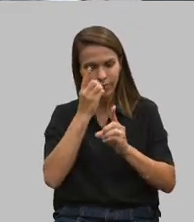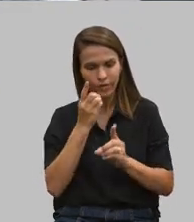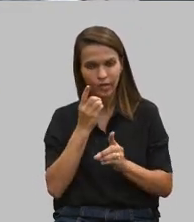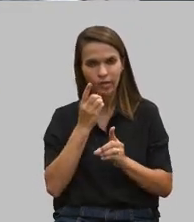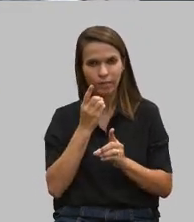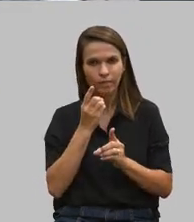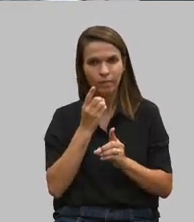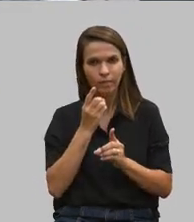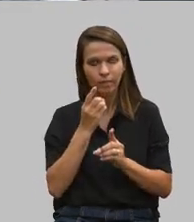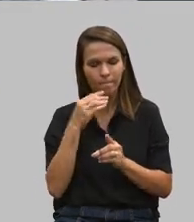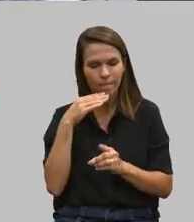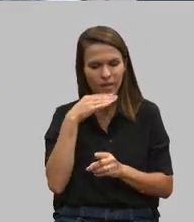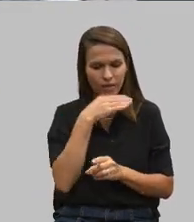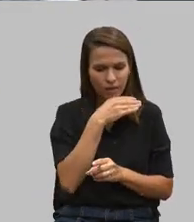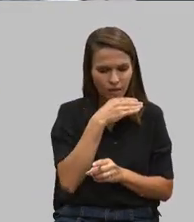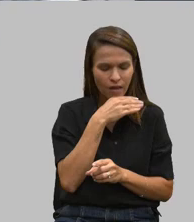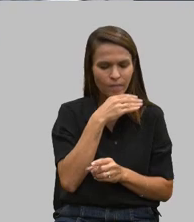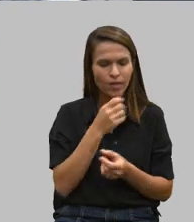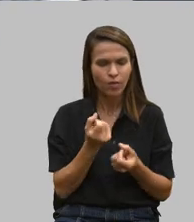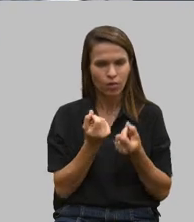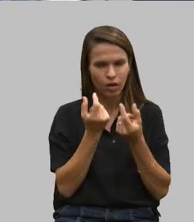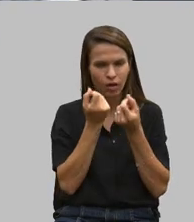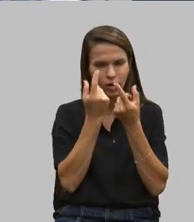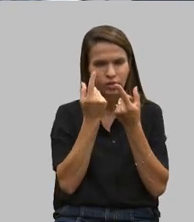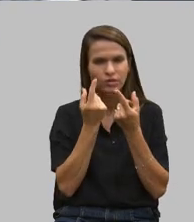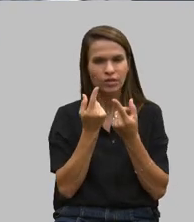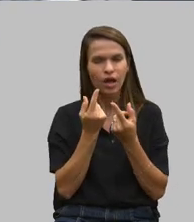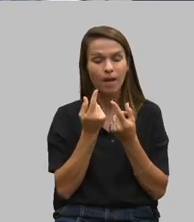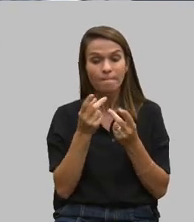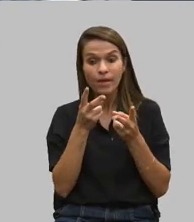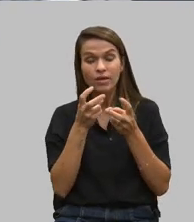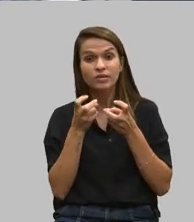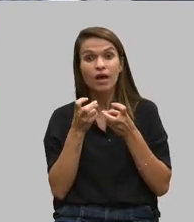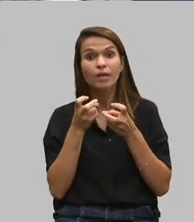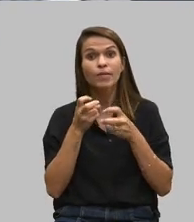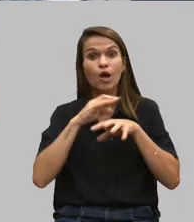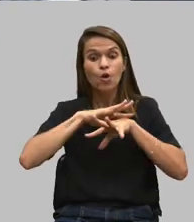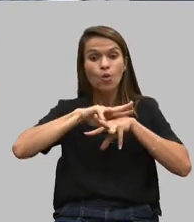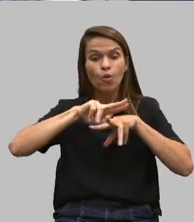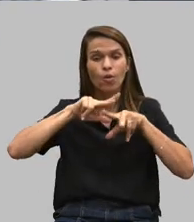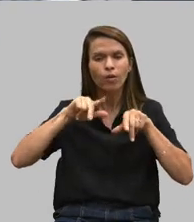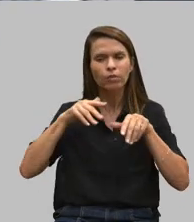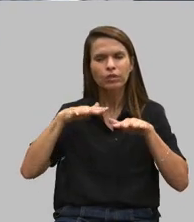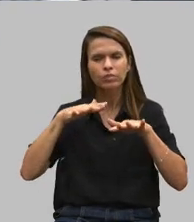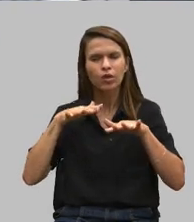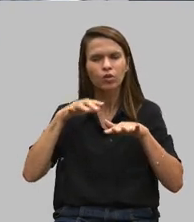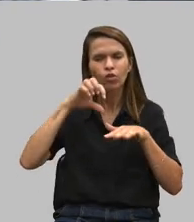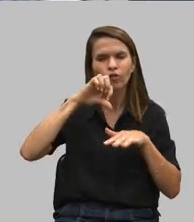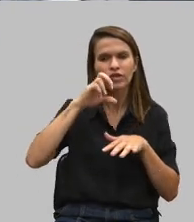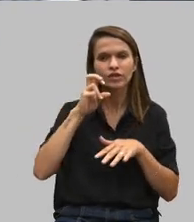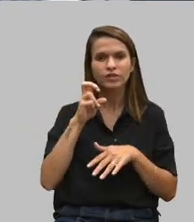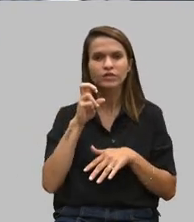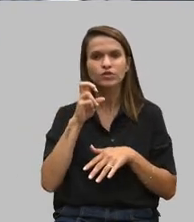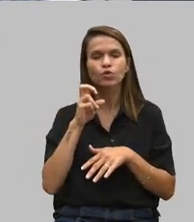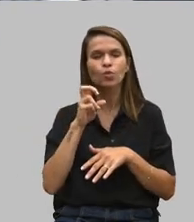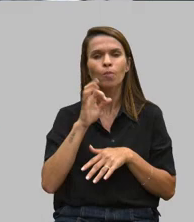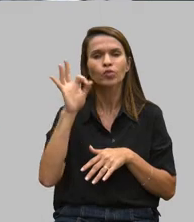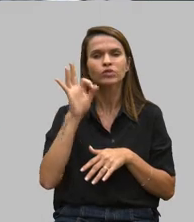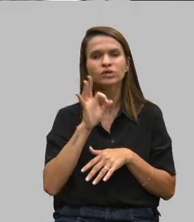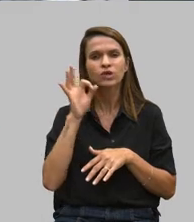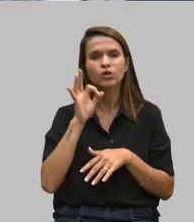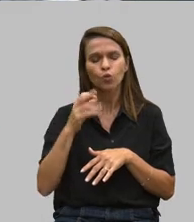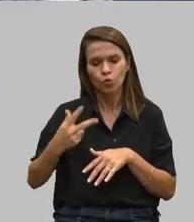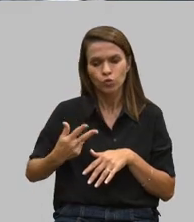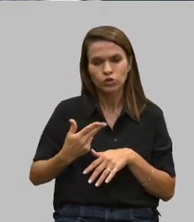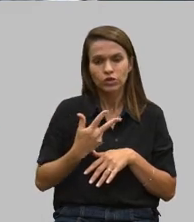gente então vê índices de curas perto de 95% só com cirurgia tem sem ter que